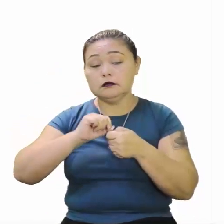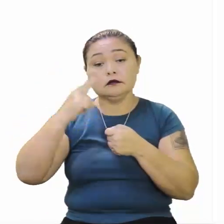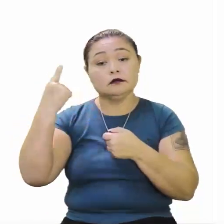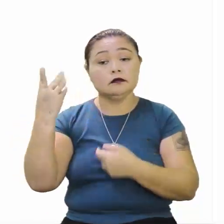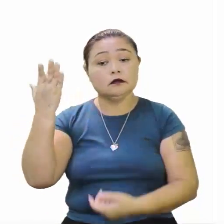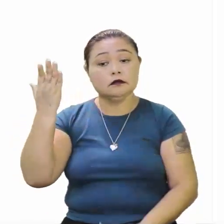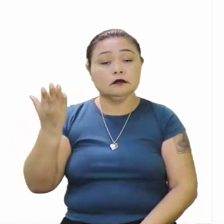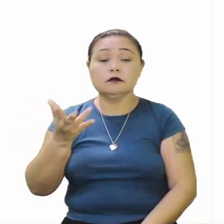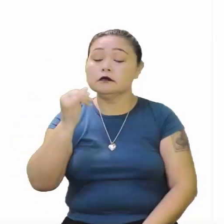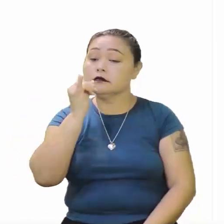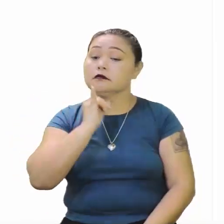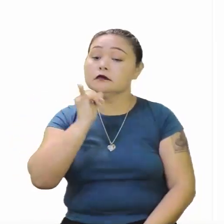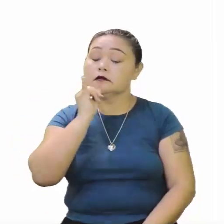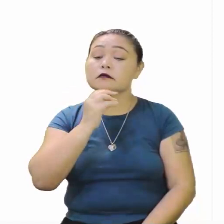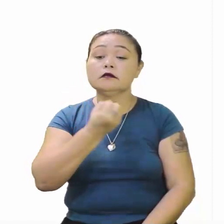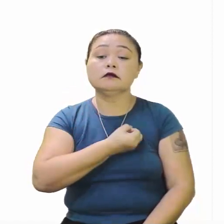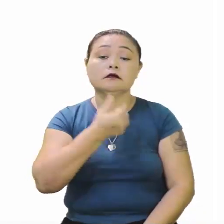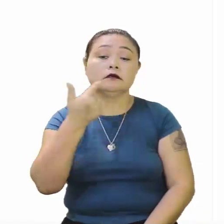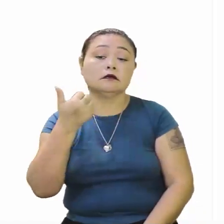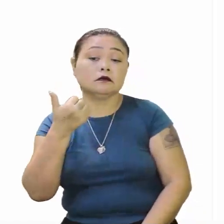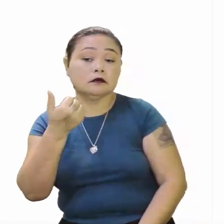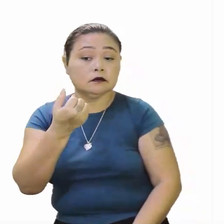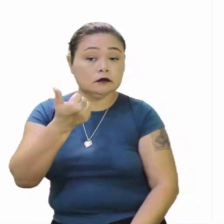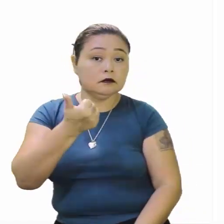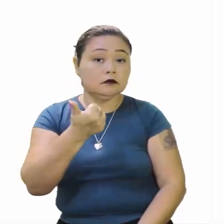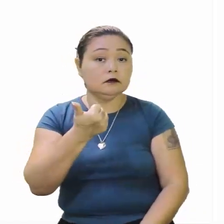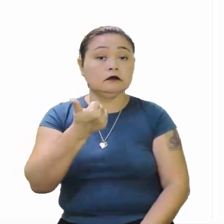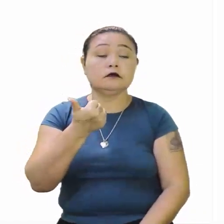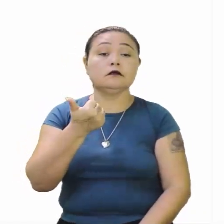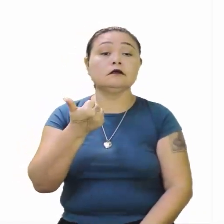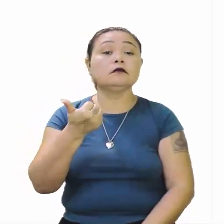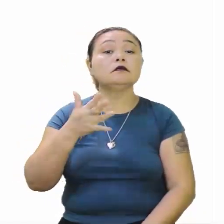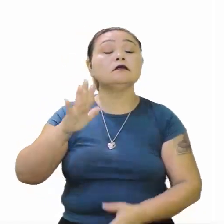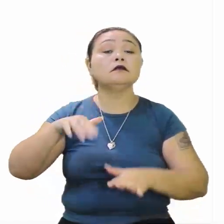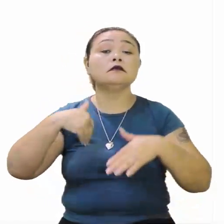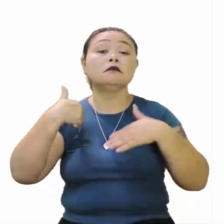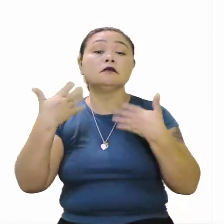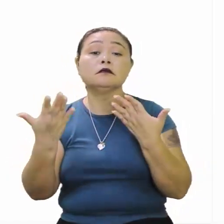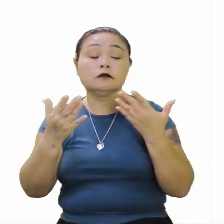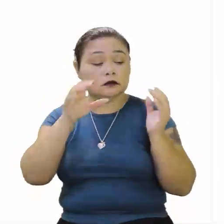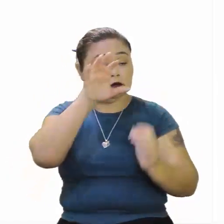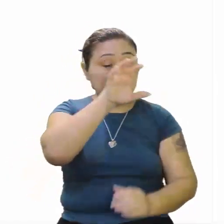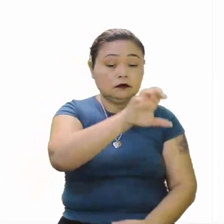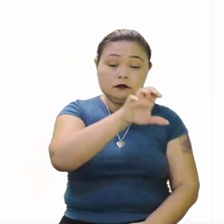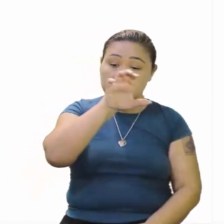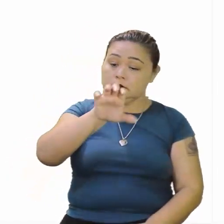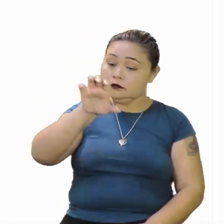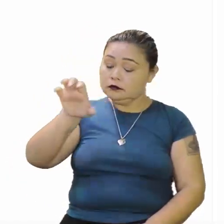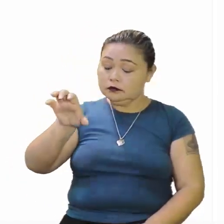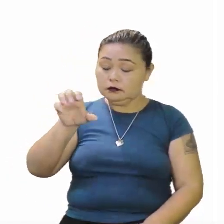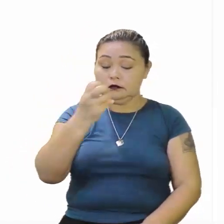veja o exemplo número 1. Ele diz o seguinte: qual o estado físico,